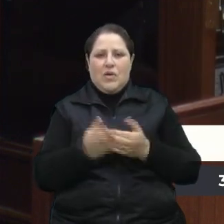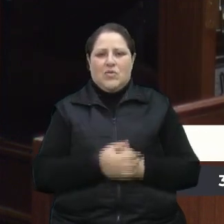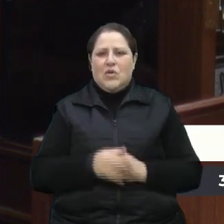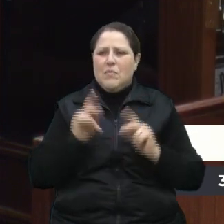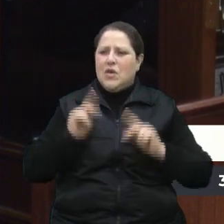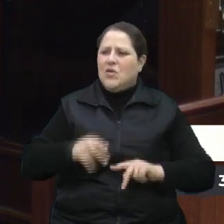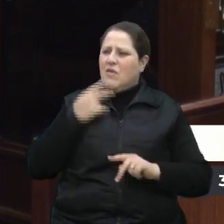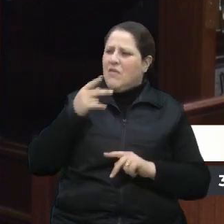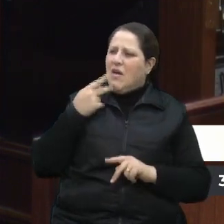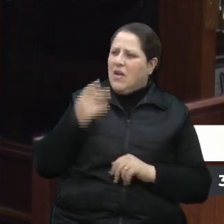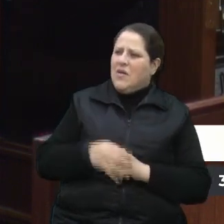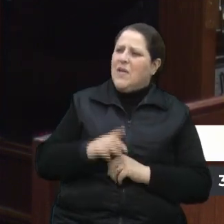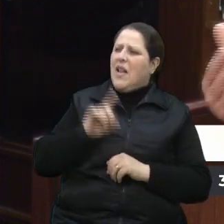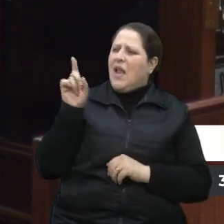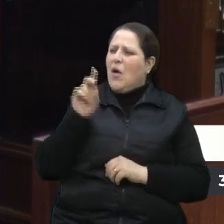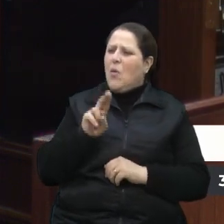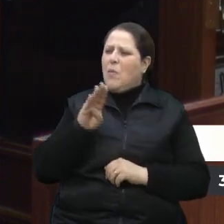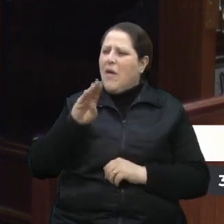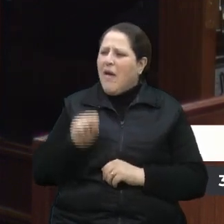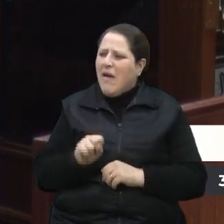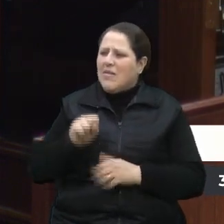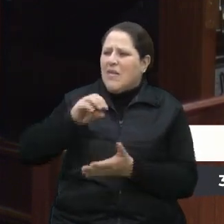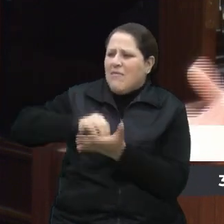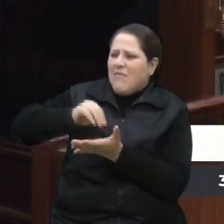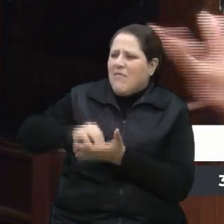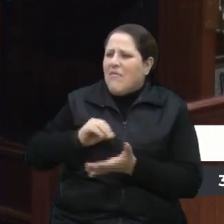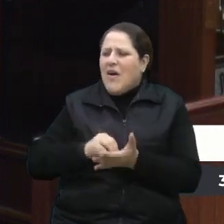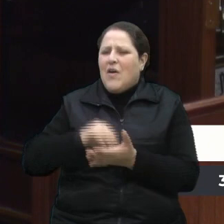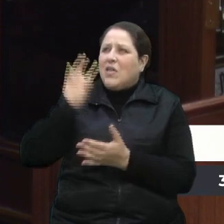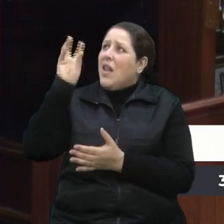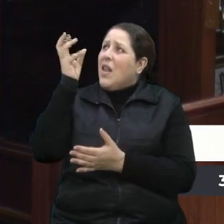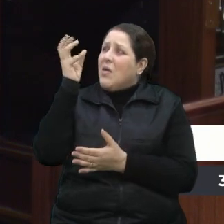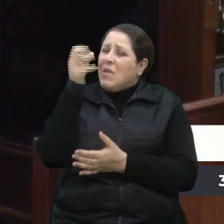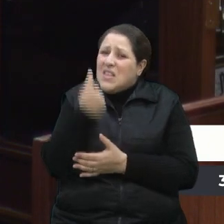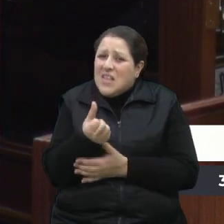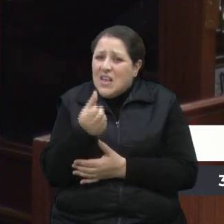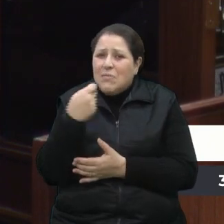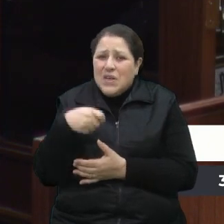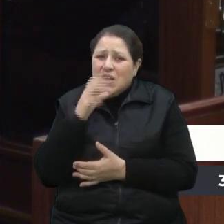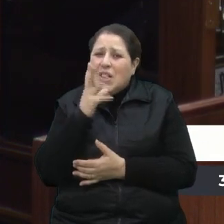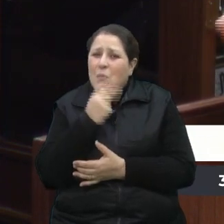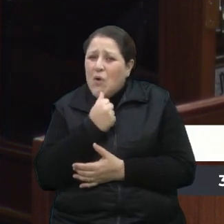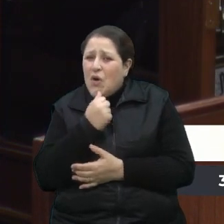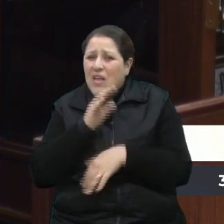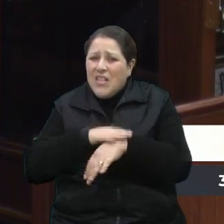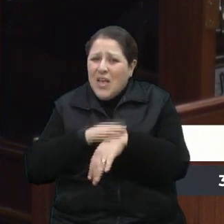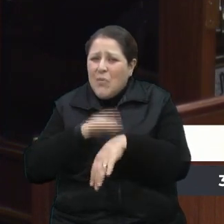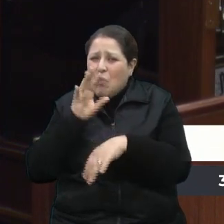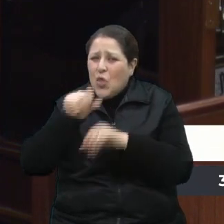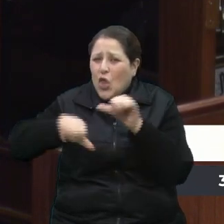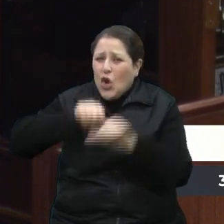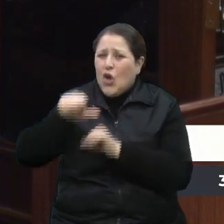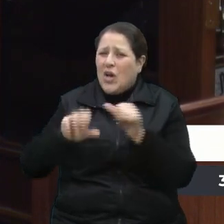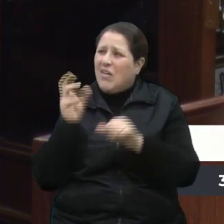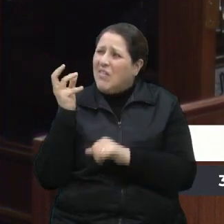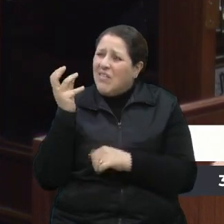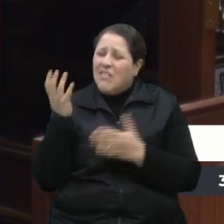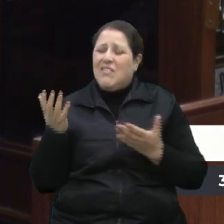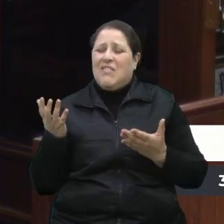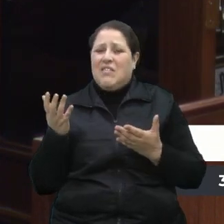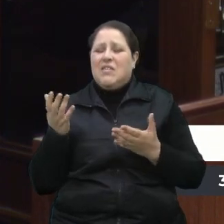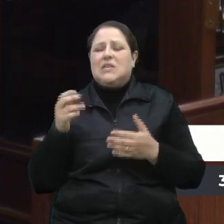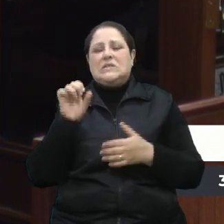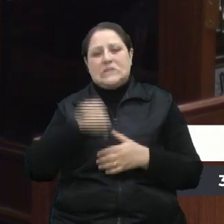como é que aquela UBS lá Falta seis lâmpada e precisa tanto tempo assim para trocar vocês por causa